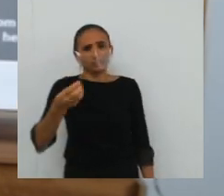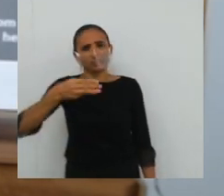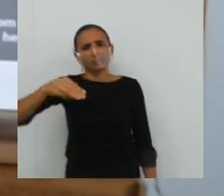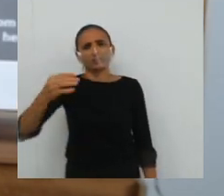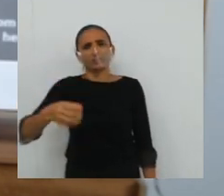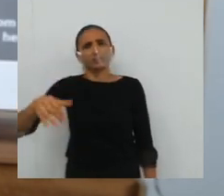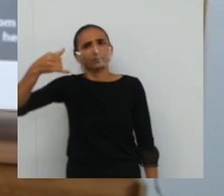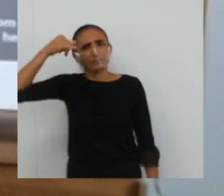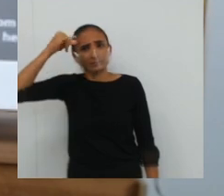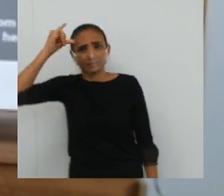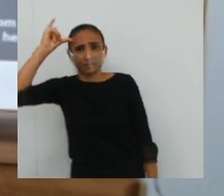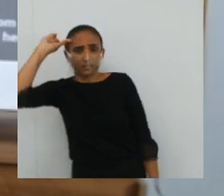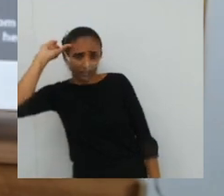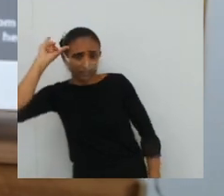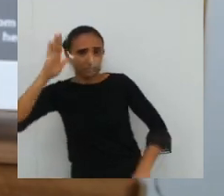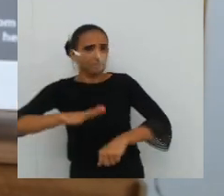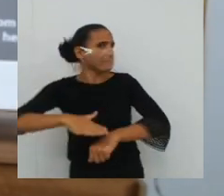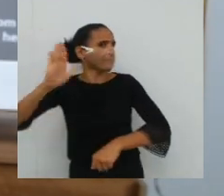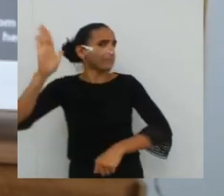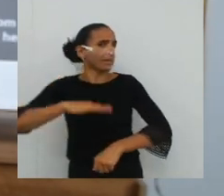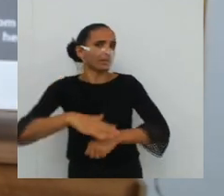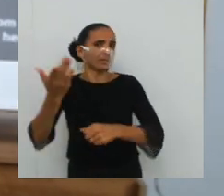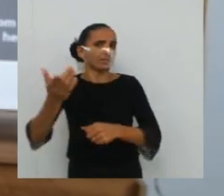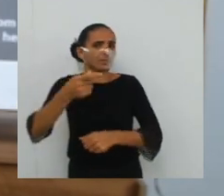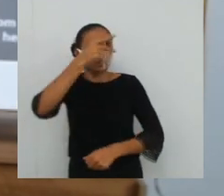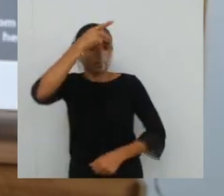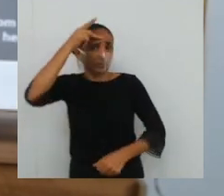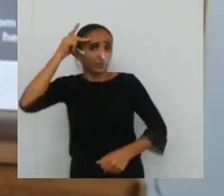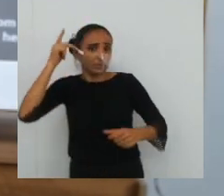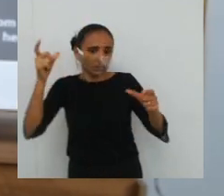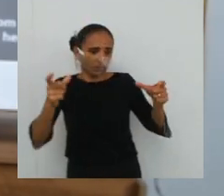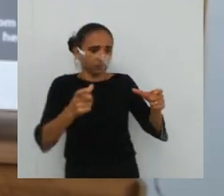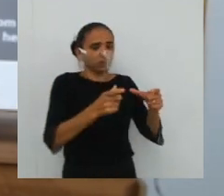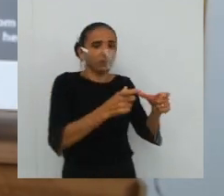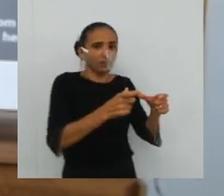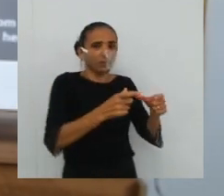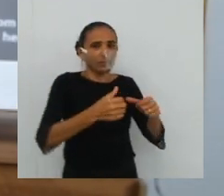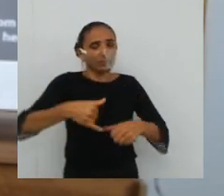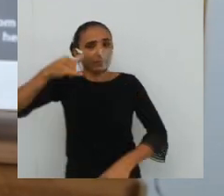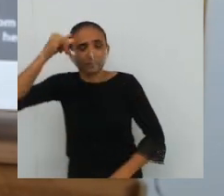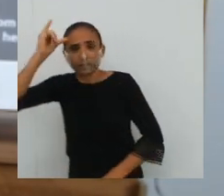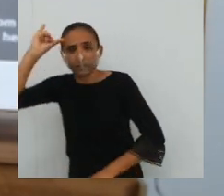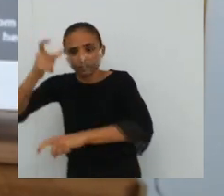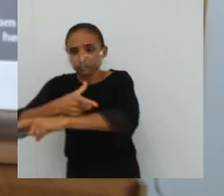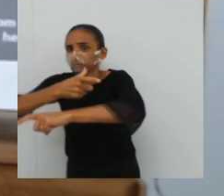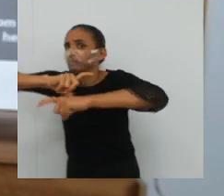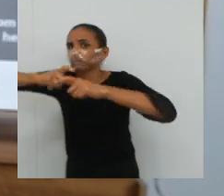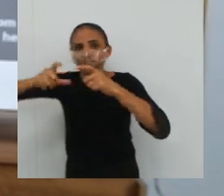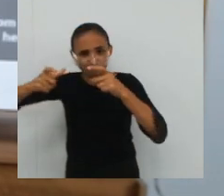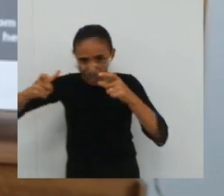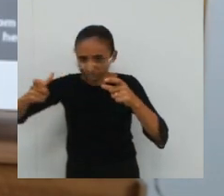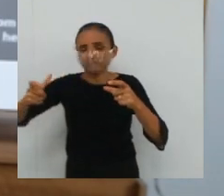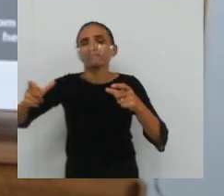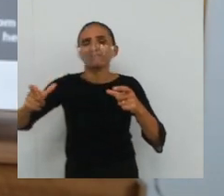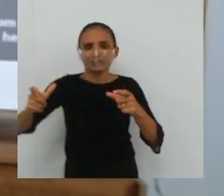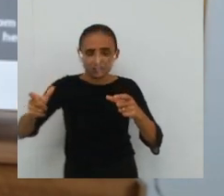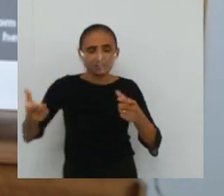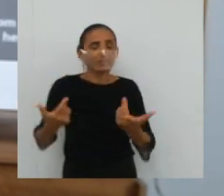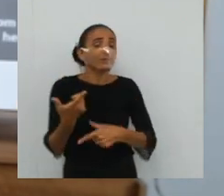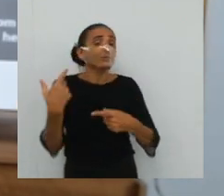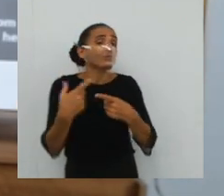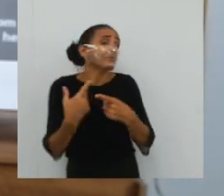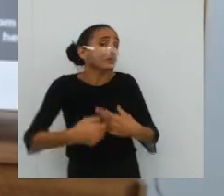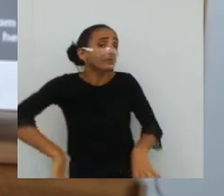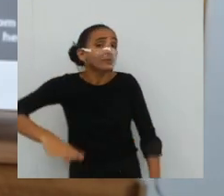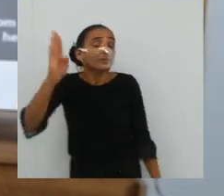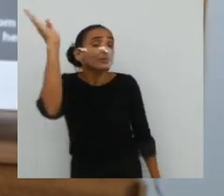de gado. Nós temos mais gado no Brasil do que pessoas, ok? Mas é porque o Brasil